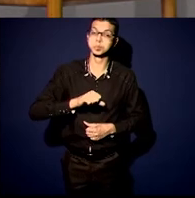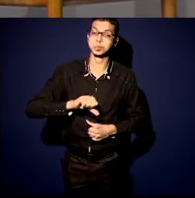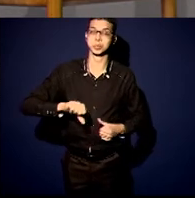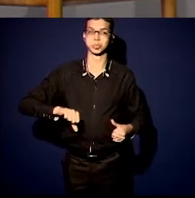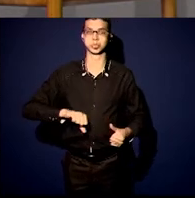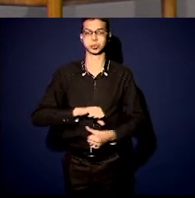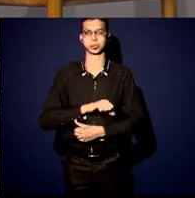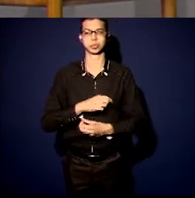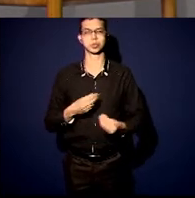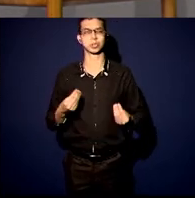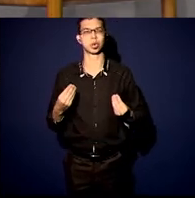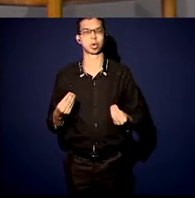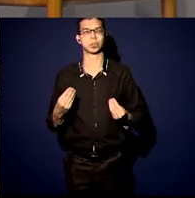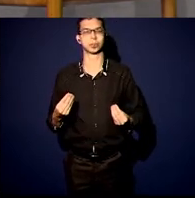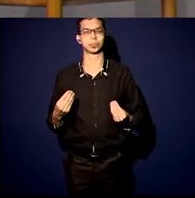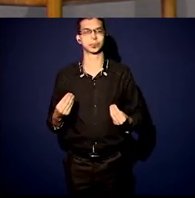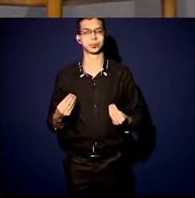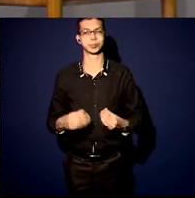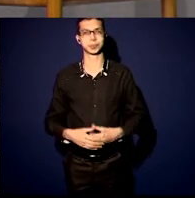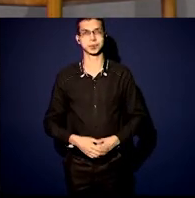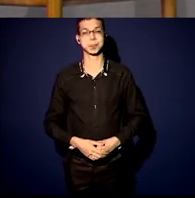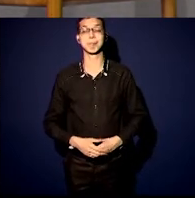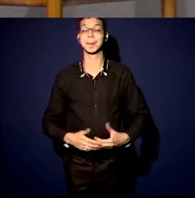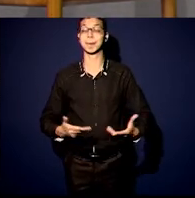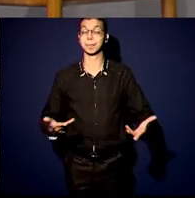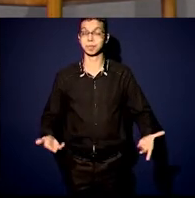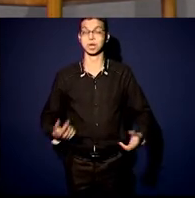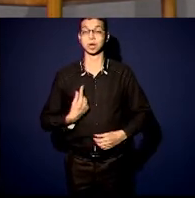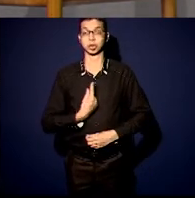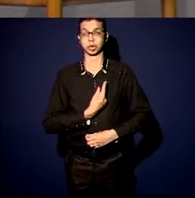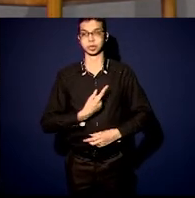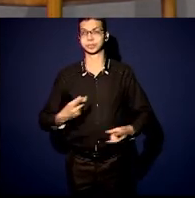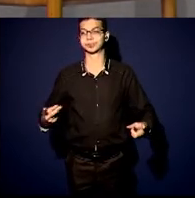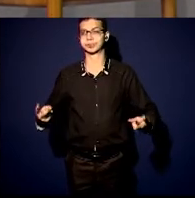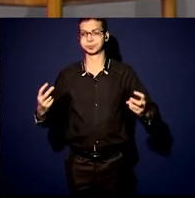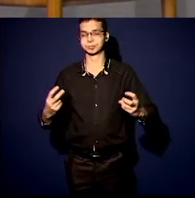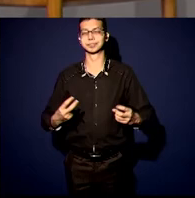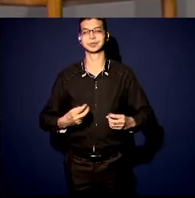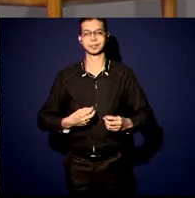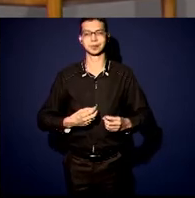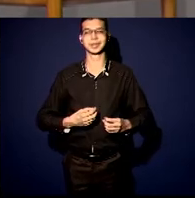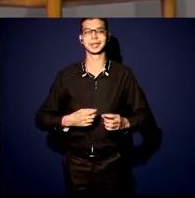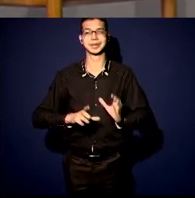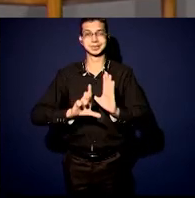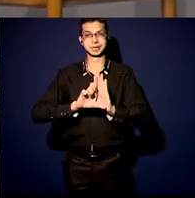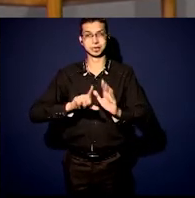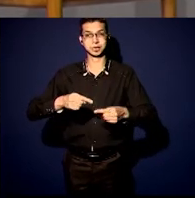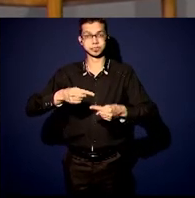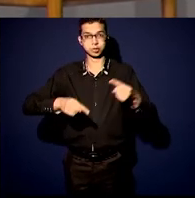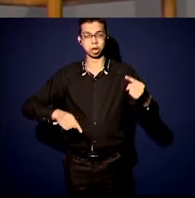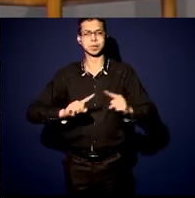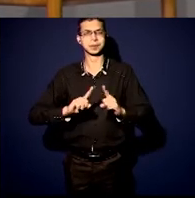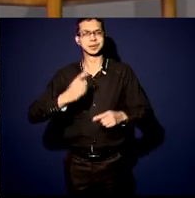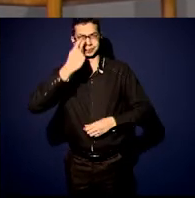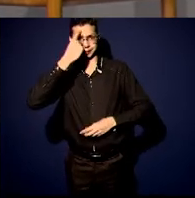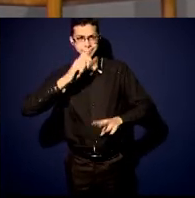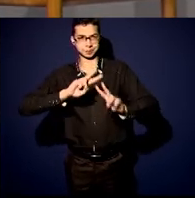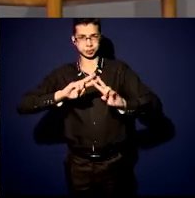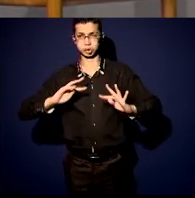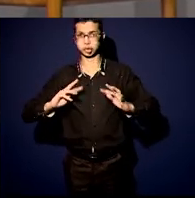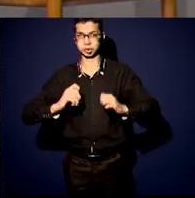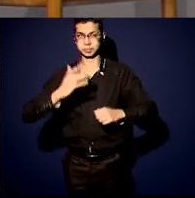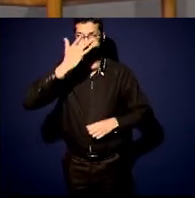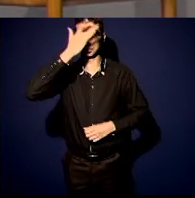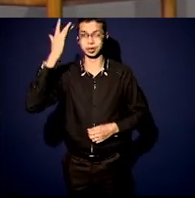né suprimento desse nichos de legalidade mas nunca com a visão de que Tem que prender todo mundo porque isso